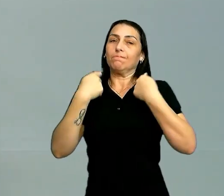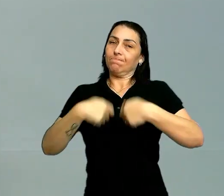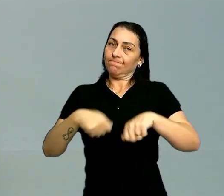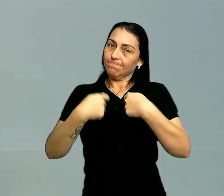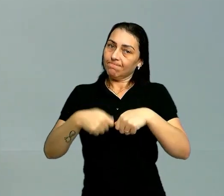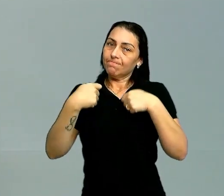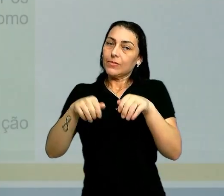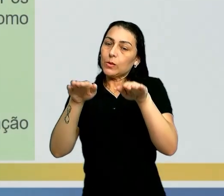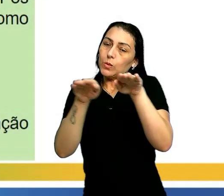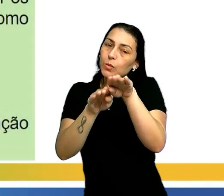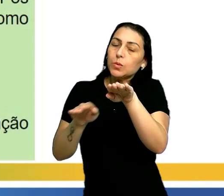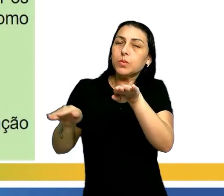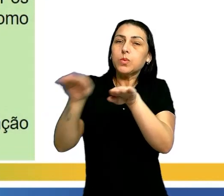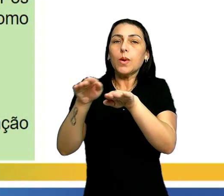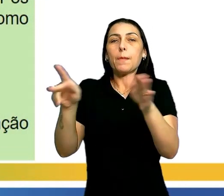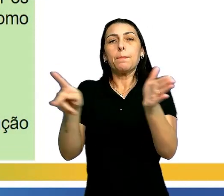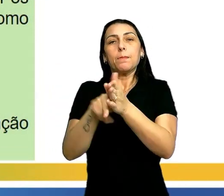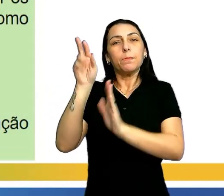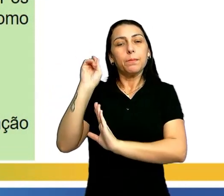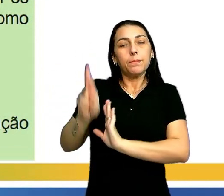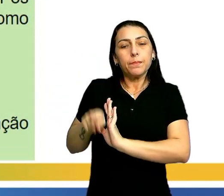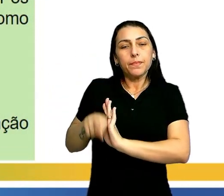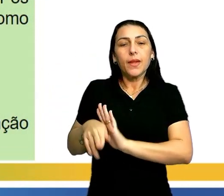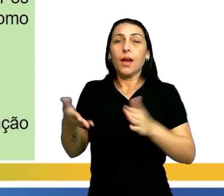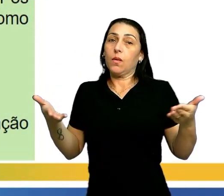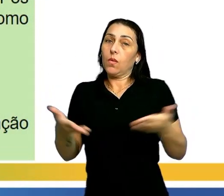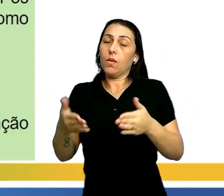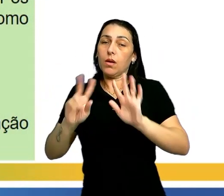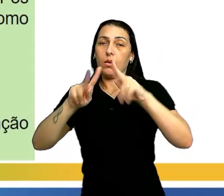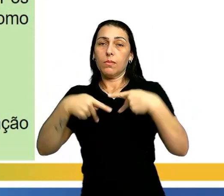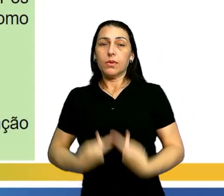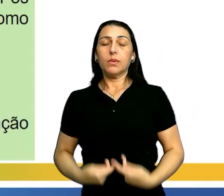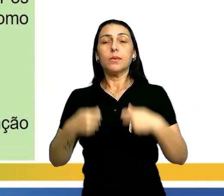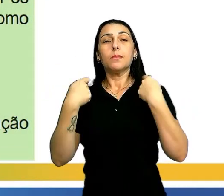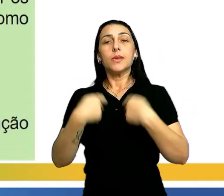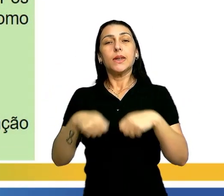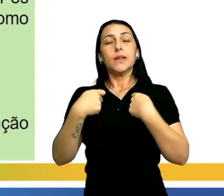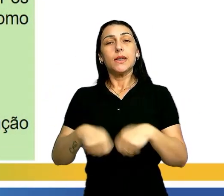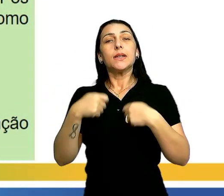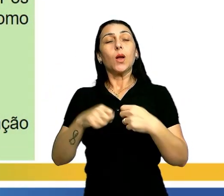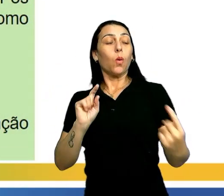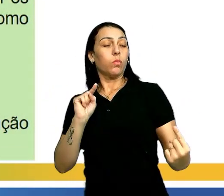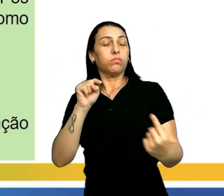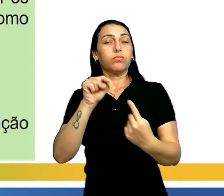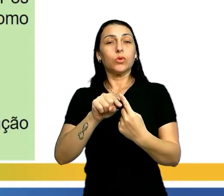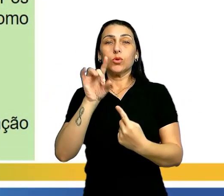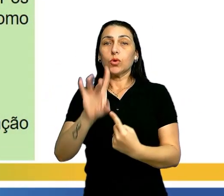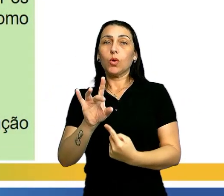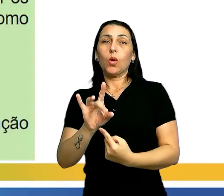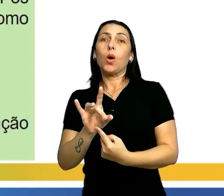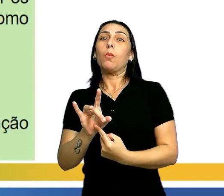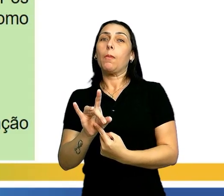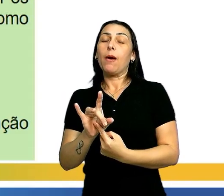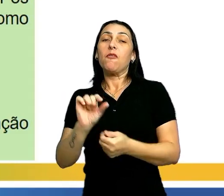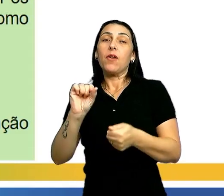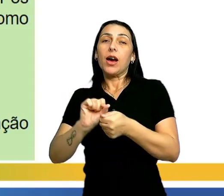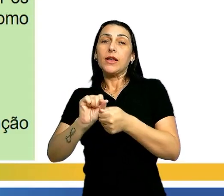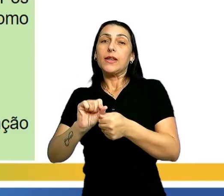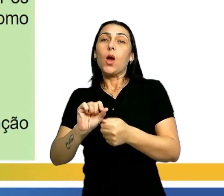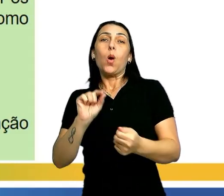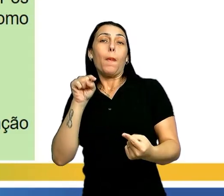estar submetidas à razão. Agora, a humanidade deve ser tomada como uma finalidade, não como meio para satisfazer